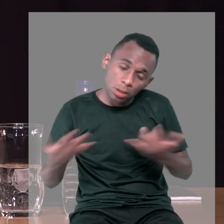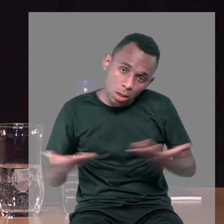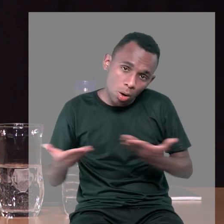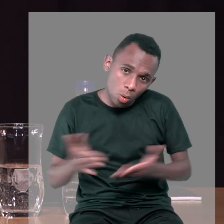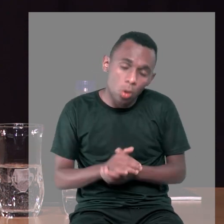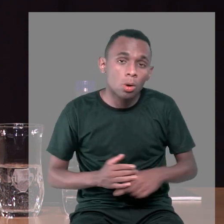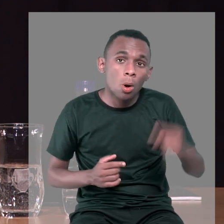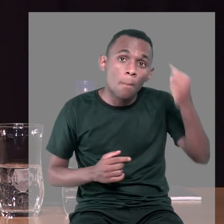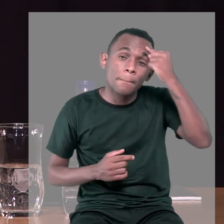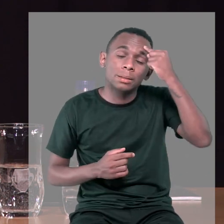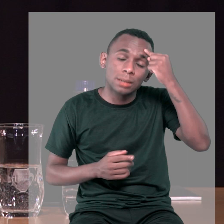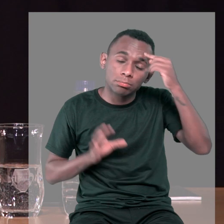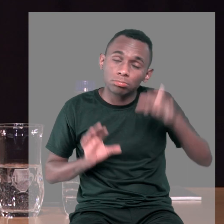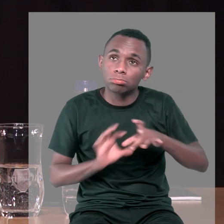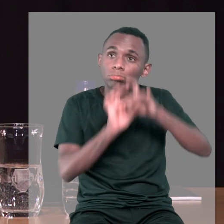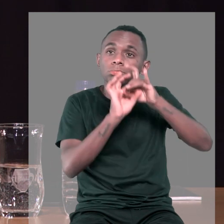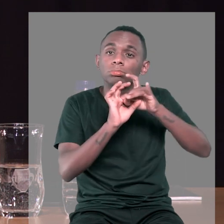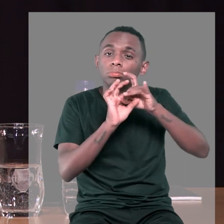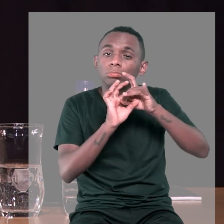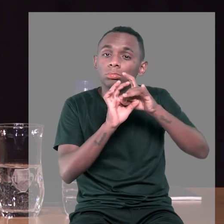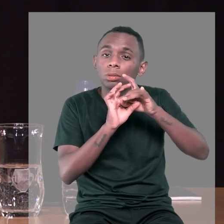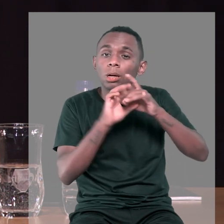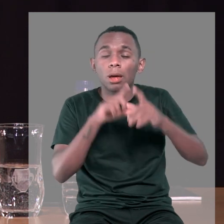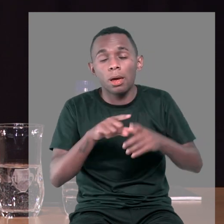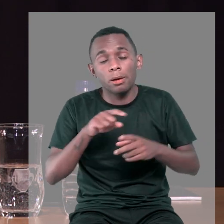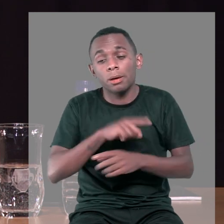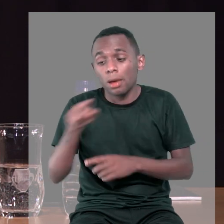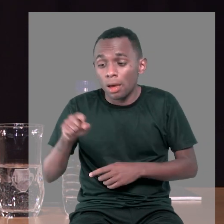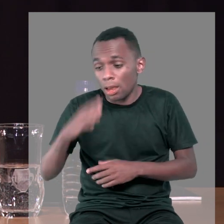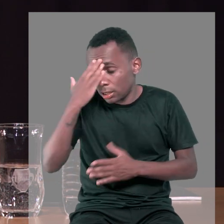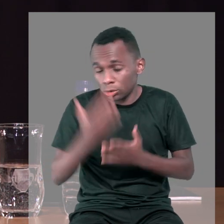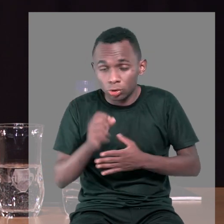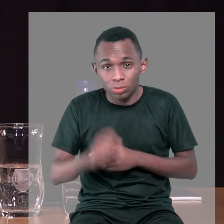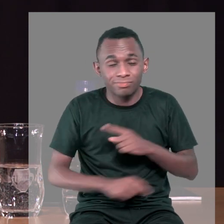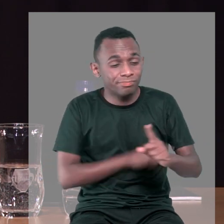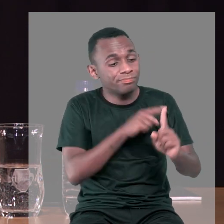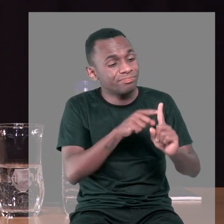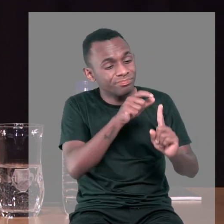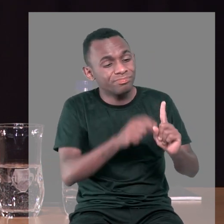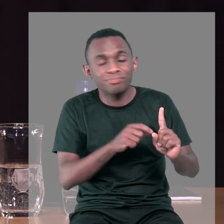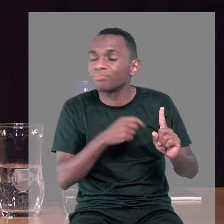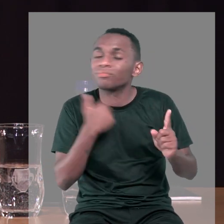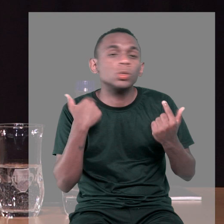se servia, evidentemente, de uma capacidade intelectual, que é a